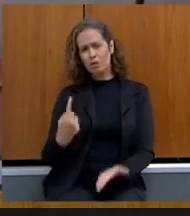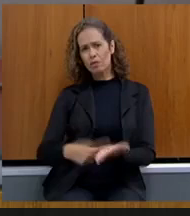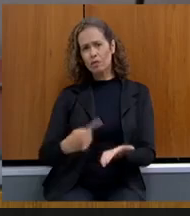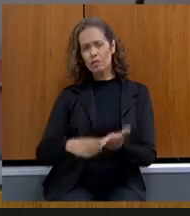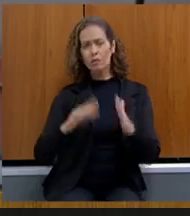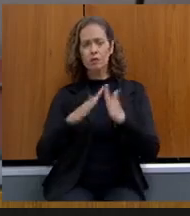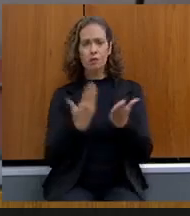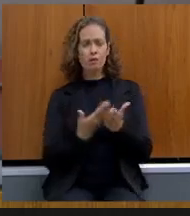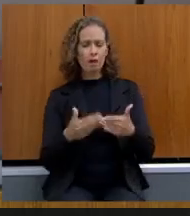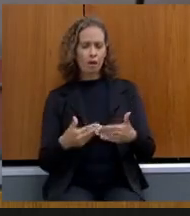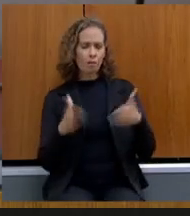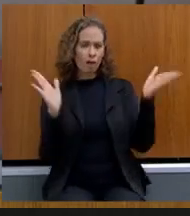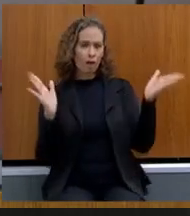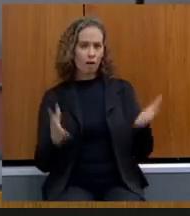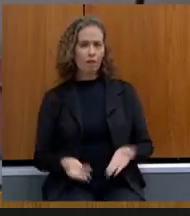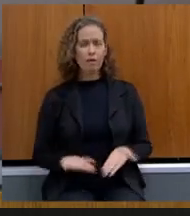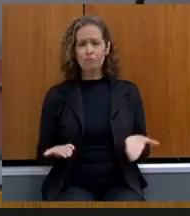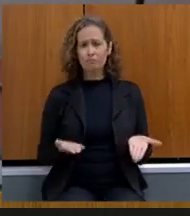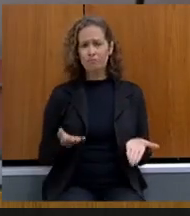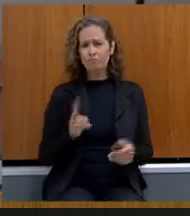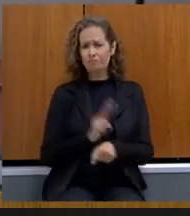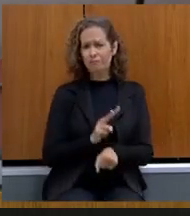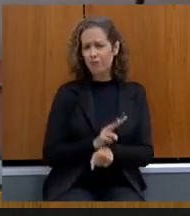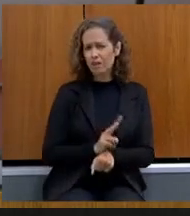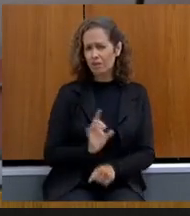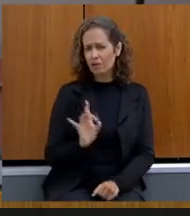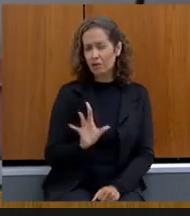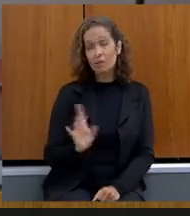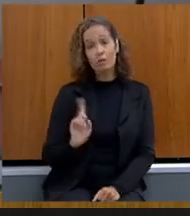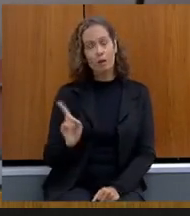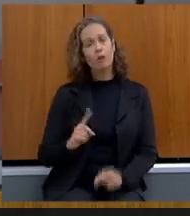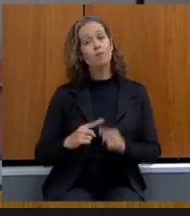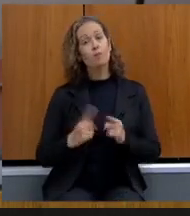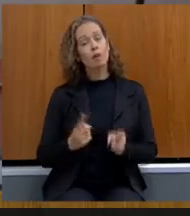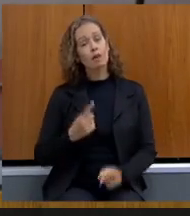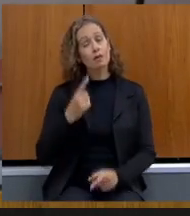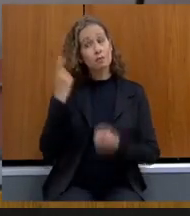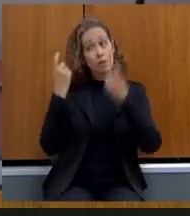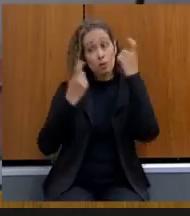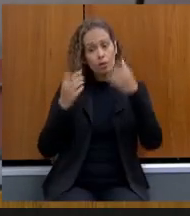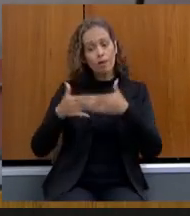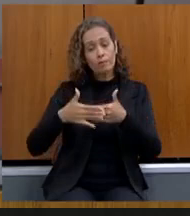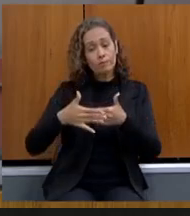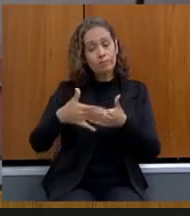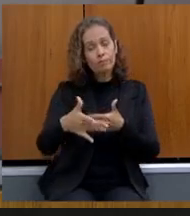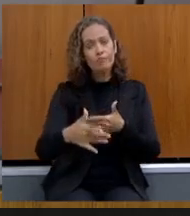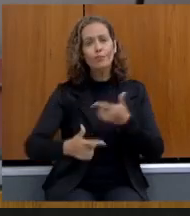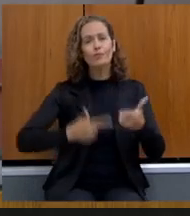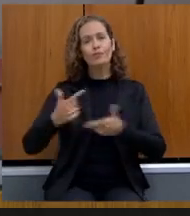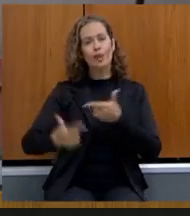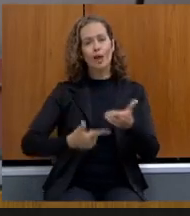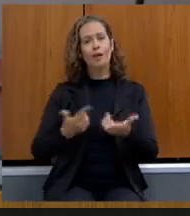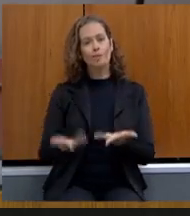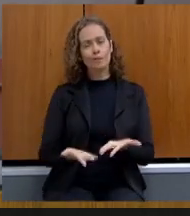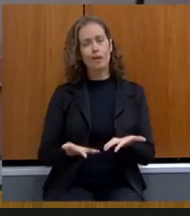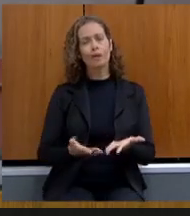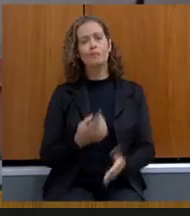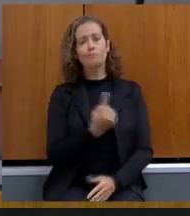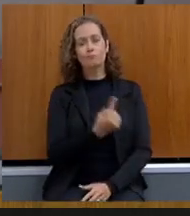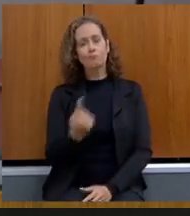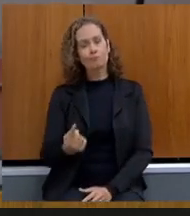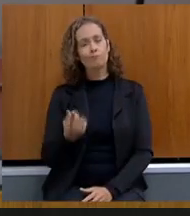escola aberta e ofertar vaga Mas ele tem que ter um cuidado na empregabilidade né ele tem que ter a certeza de que está oferecendo